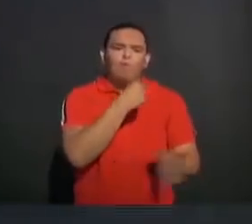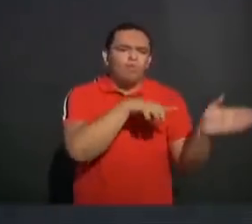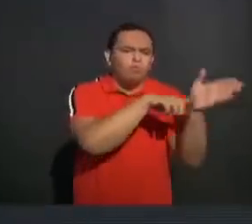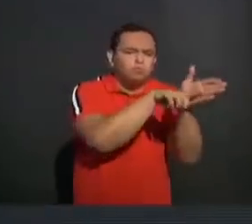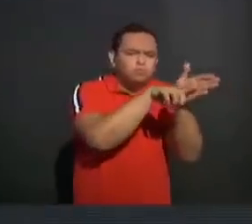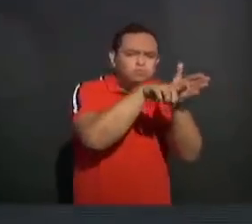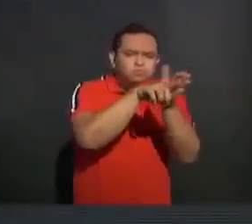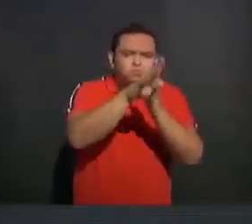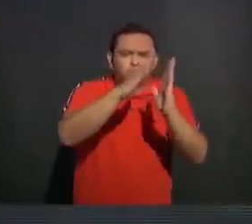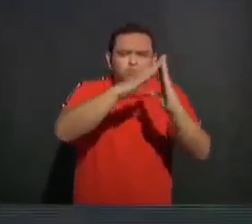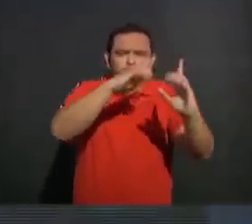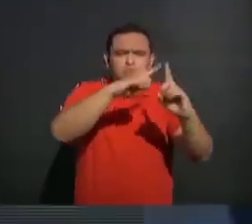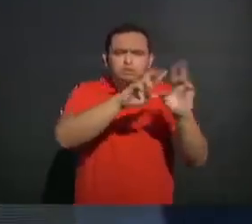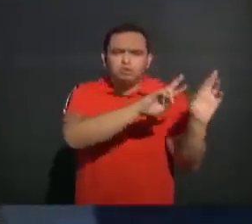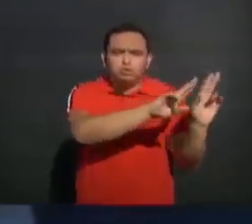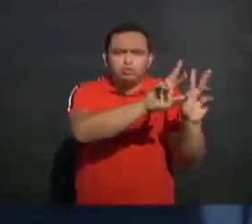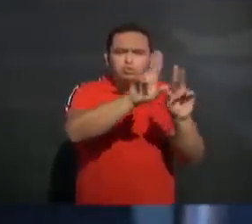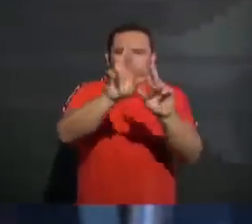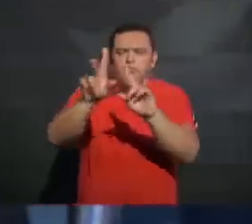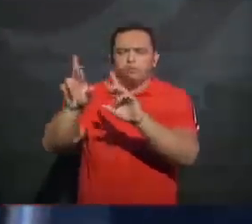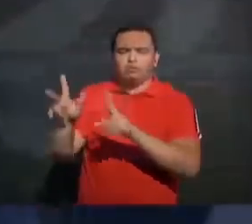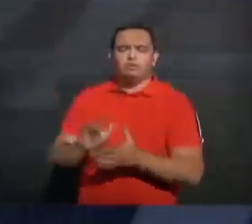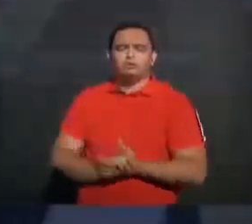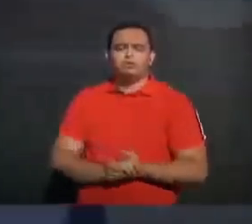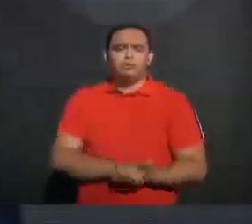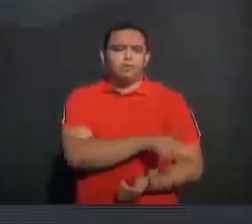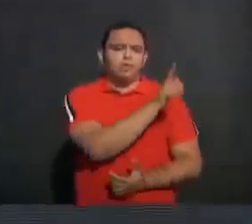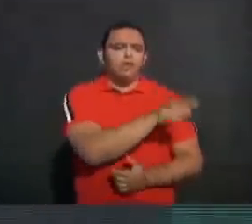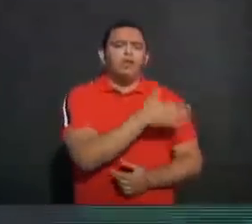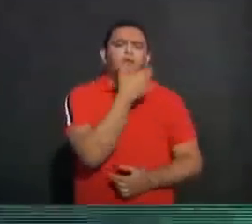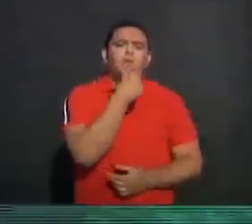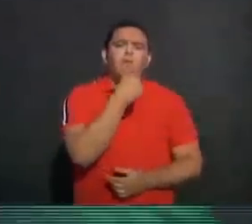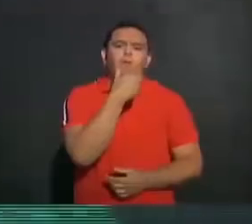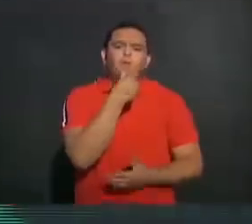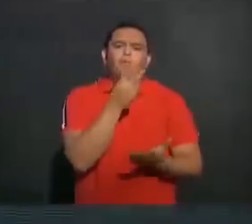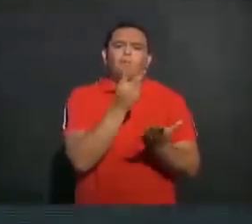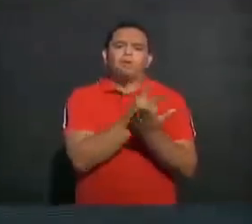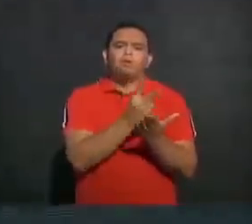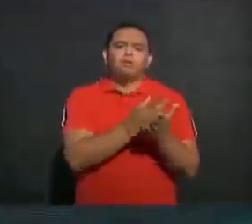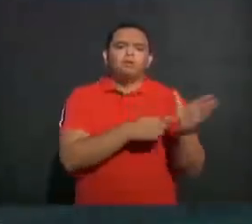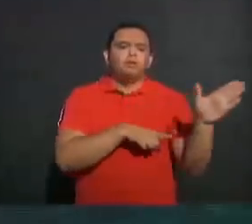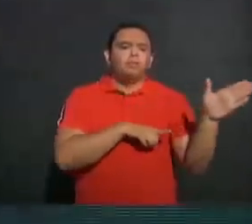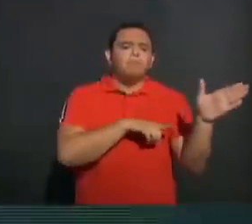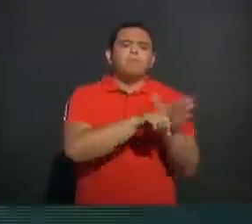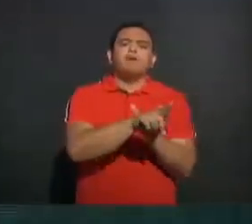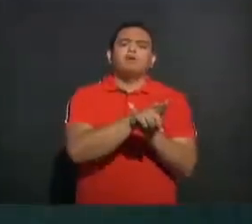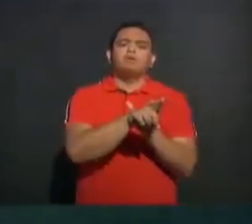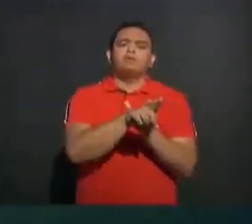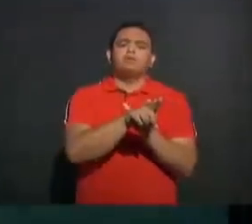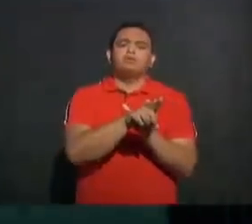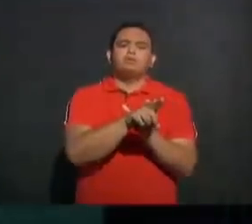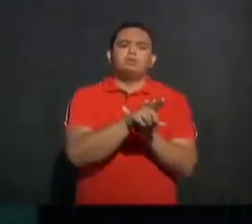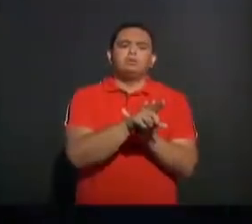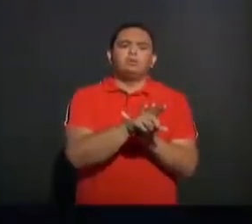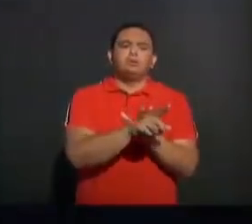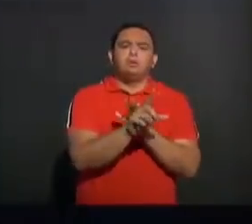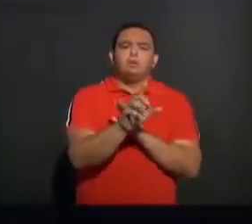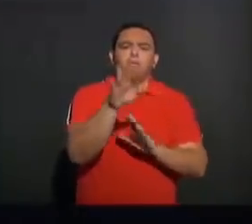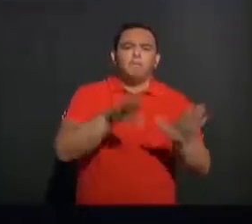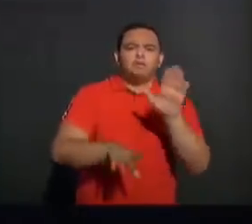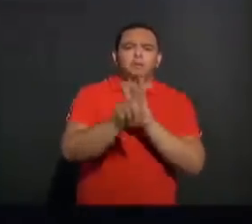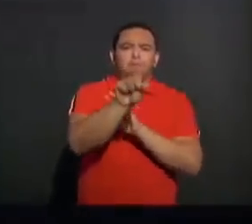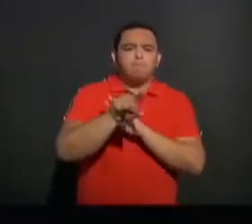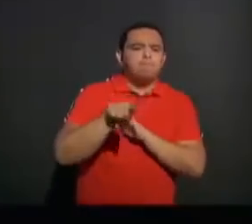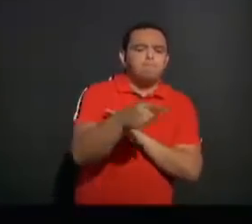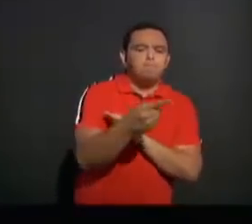Unidos, na América do Sul e na Europa. E ele fez uma pergunta só para mais de 1.000 igrejas só nos